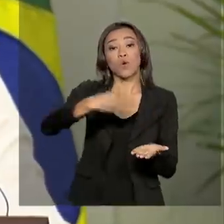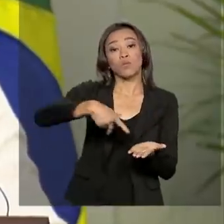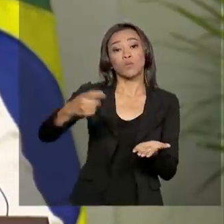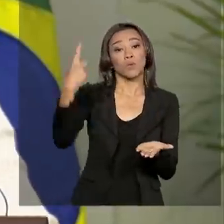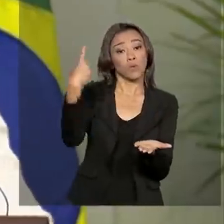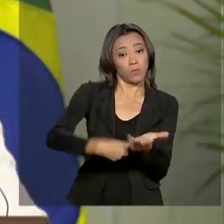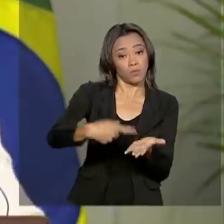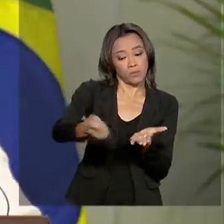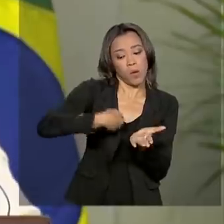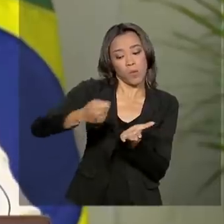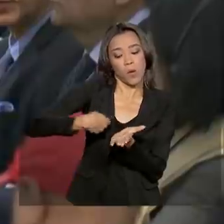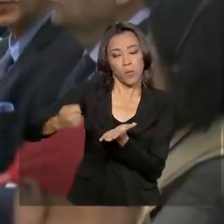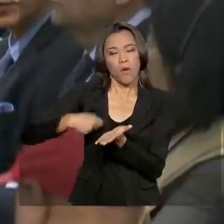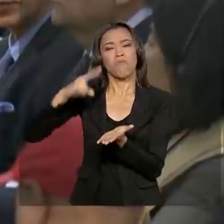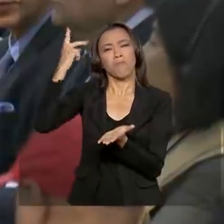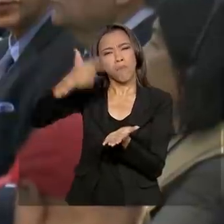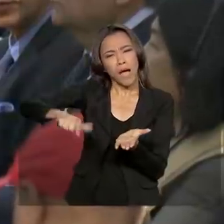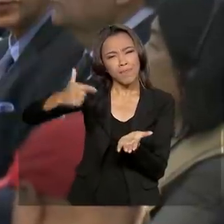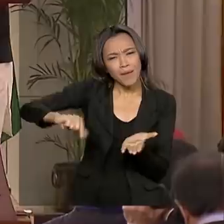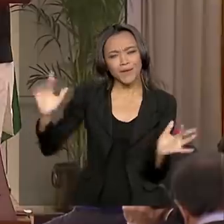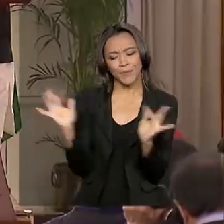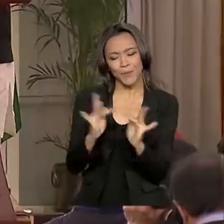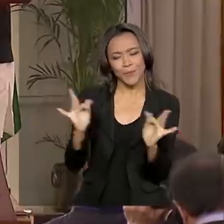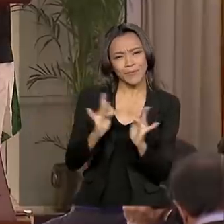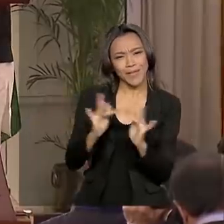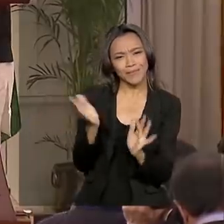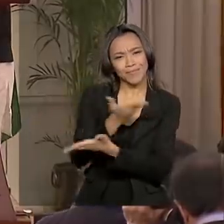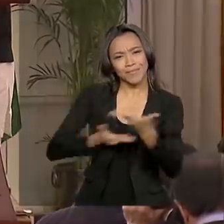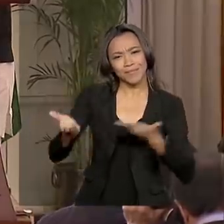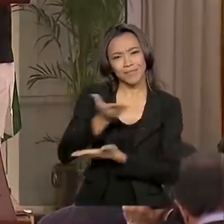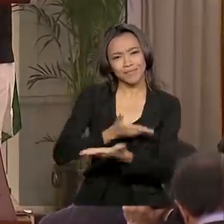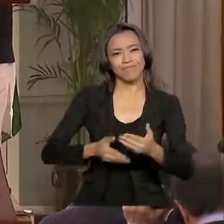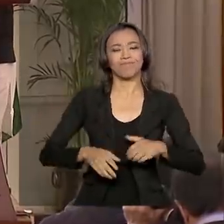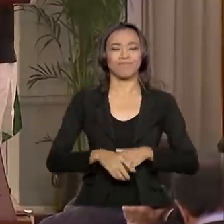vão estreitar ainda mais a relação bilateral.